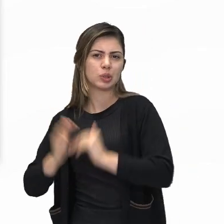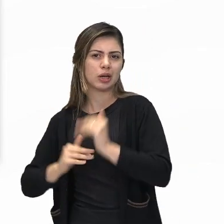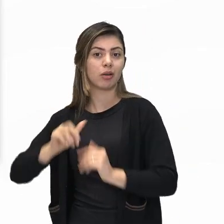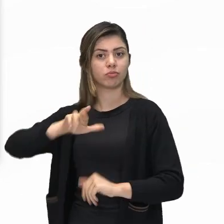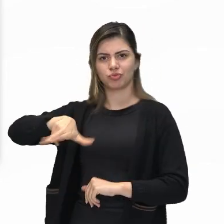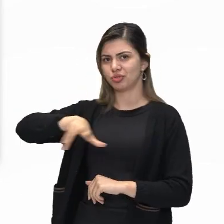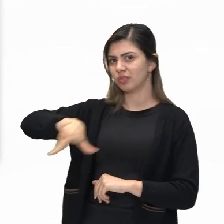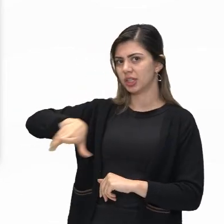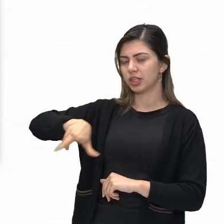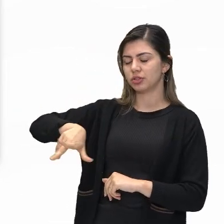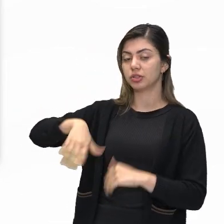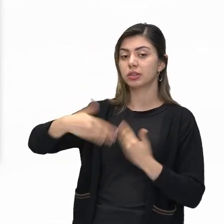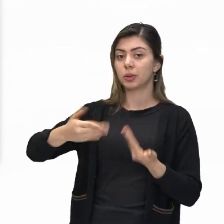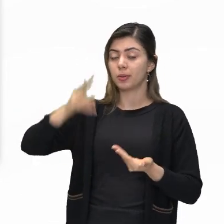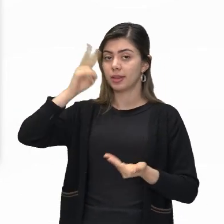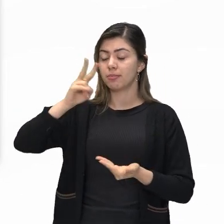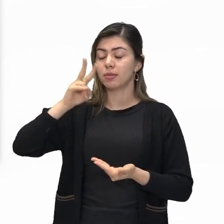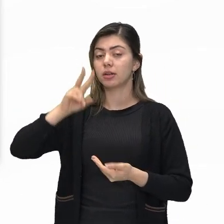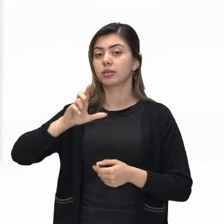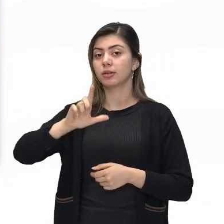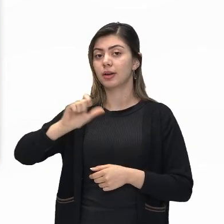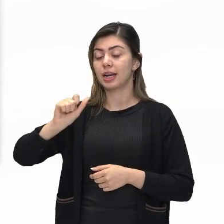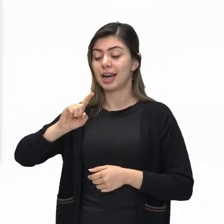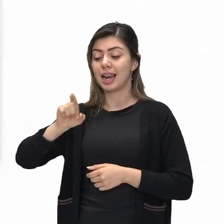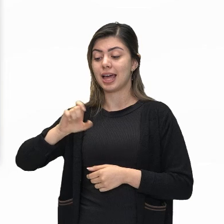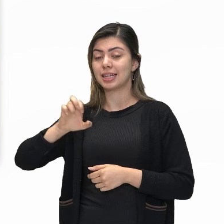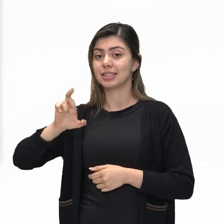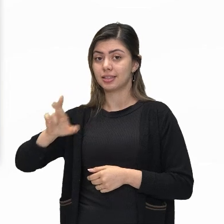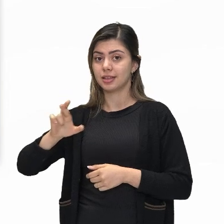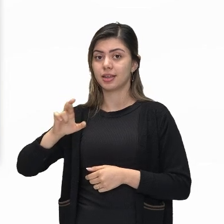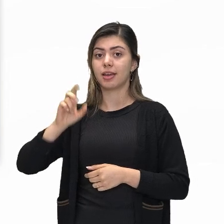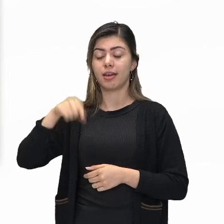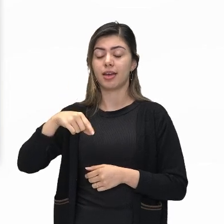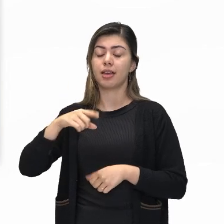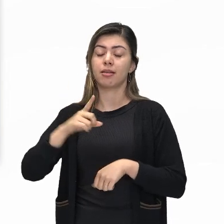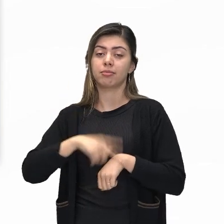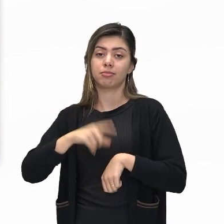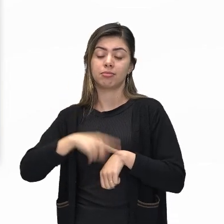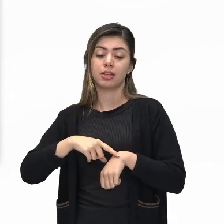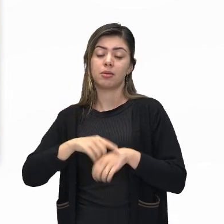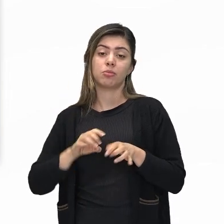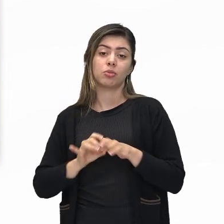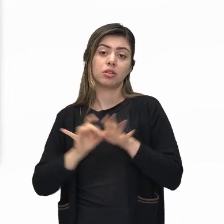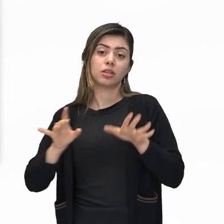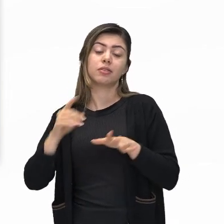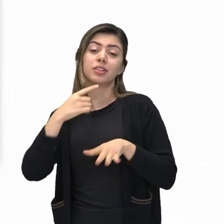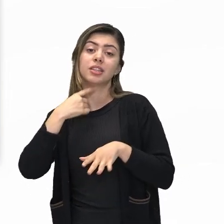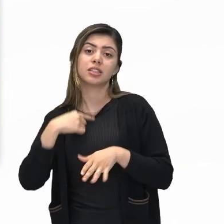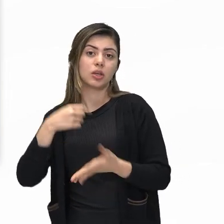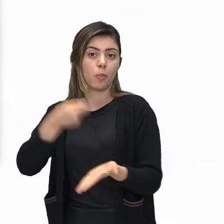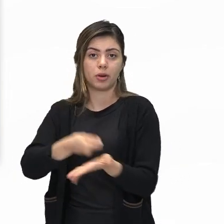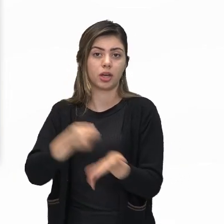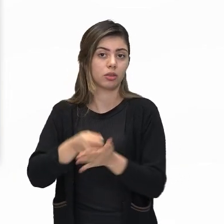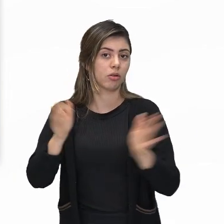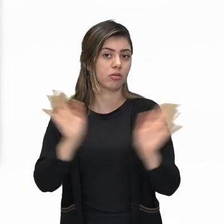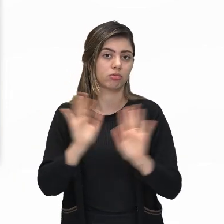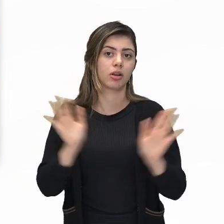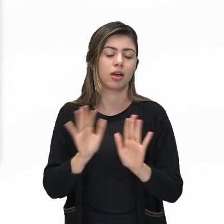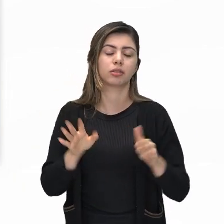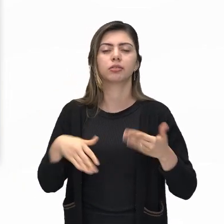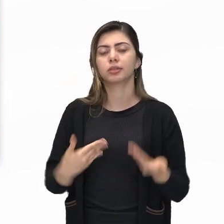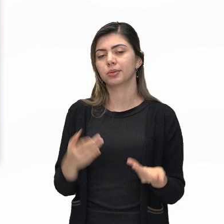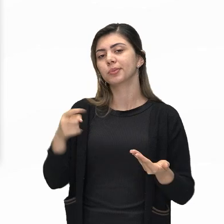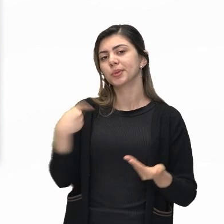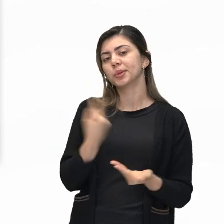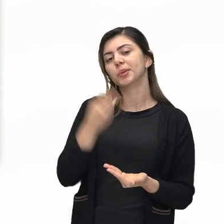Lembra que o lazer ele está relacionado à livre escolha, não à questão de obrigatoriedade. E a gente sabe